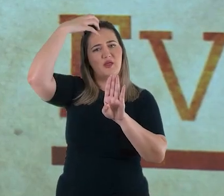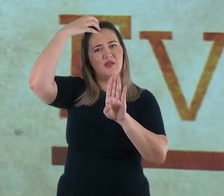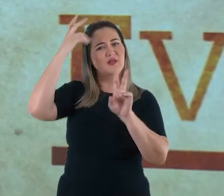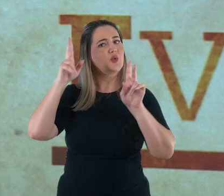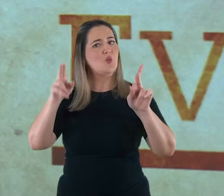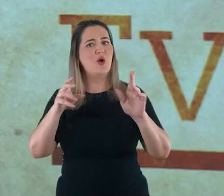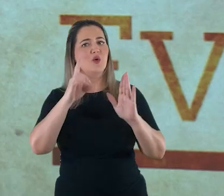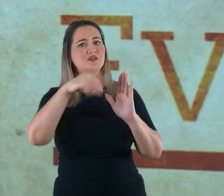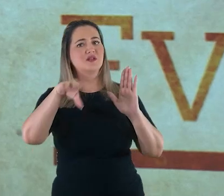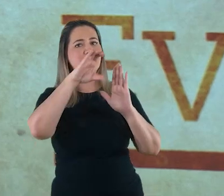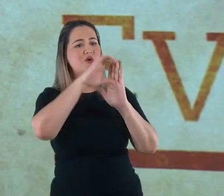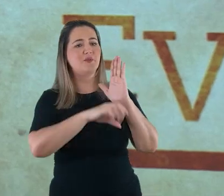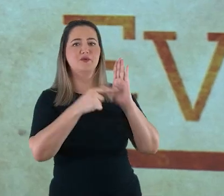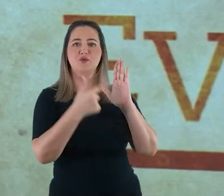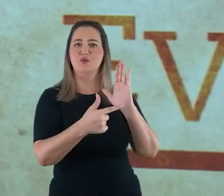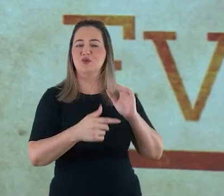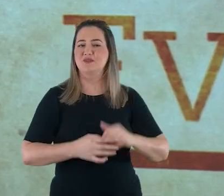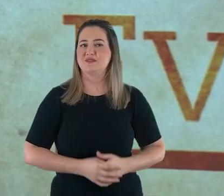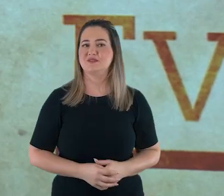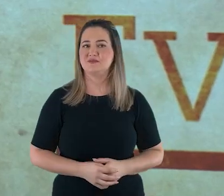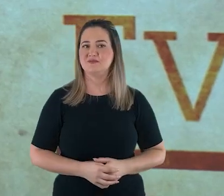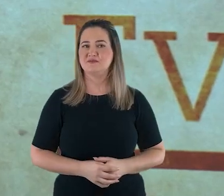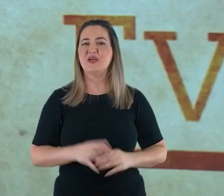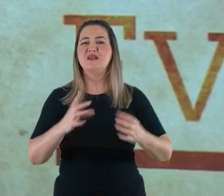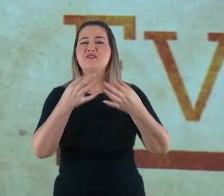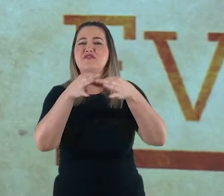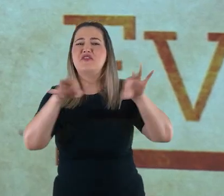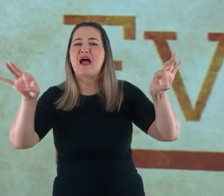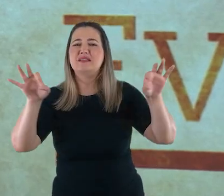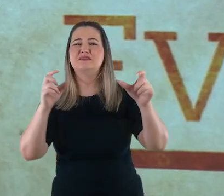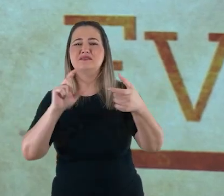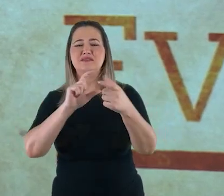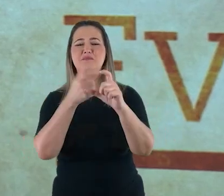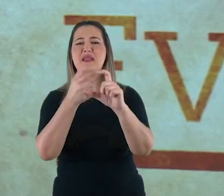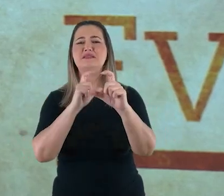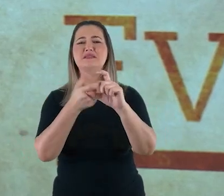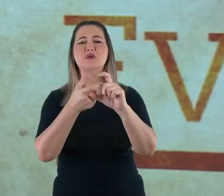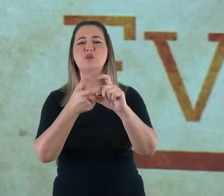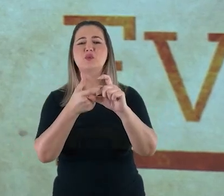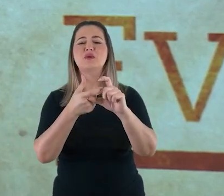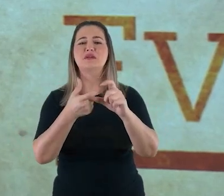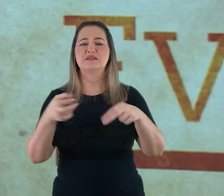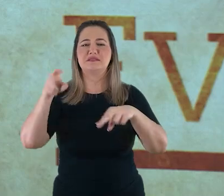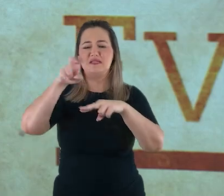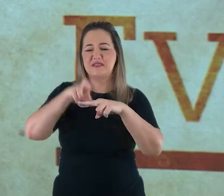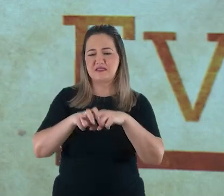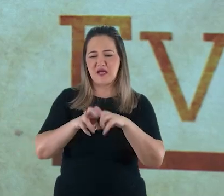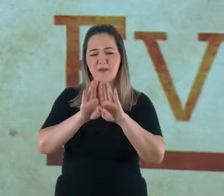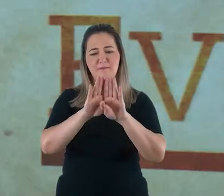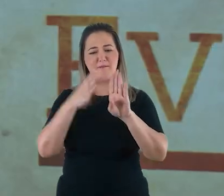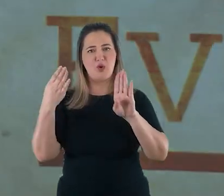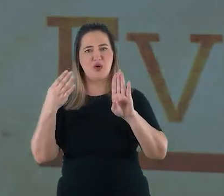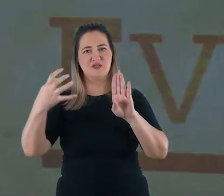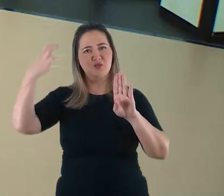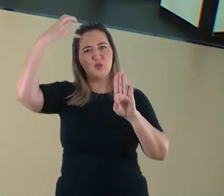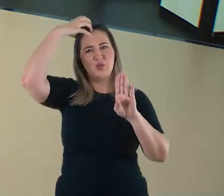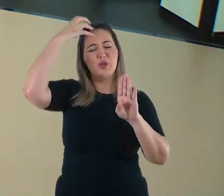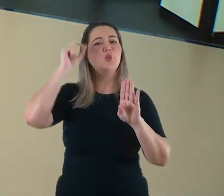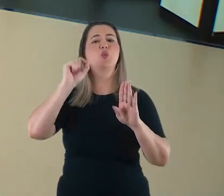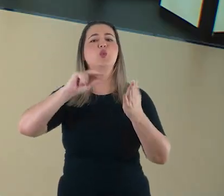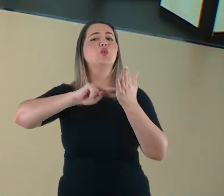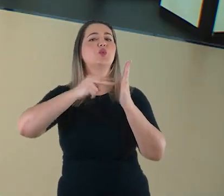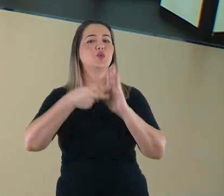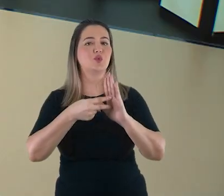2,49. Agora, qual a razão dessa expressão idiomática, sentar-se à porta do rei? Vamos ver aqui na tela e eu vou explicar para